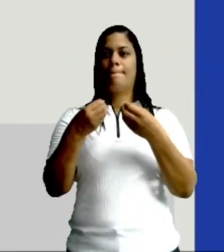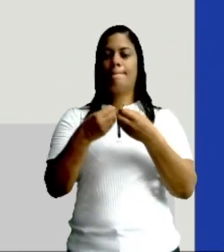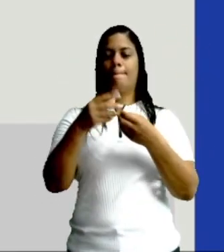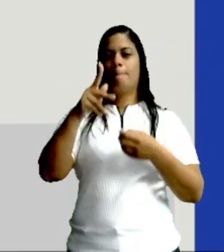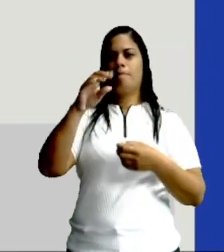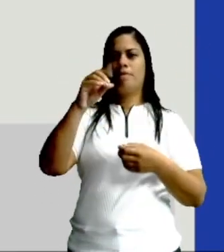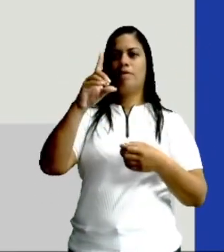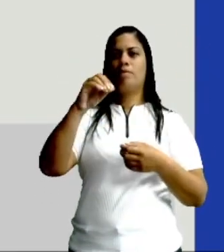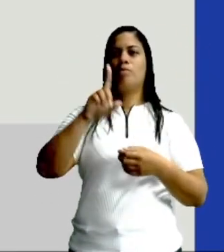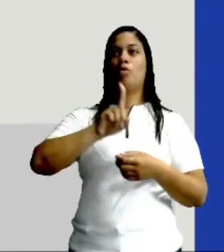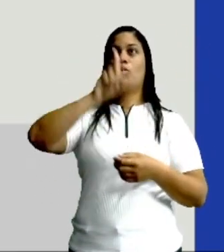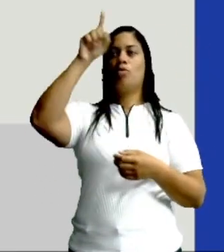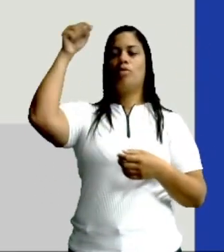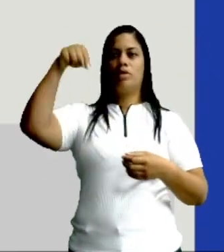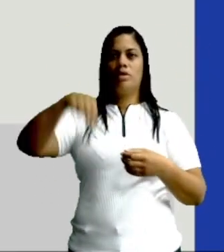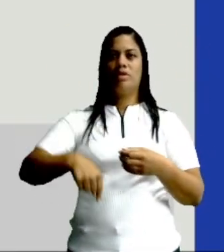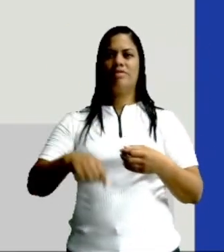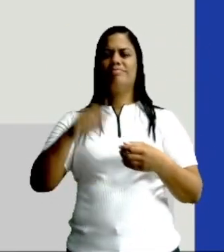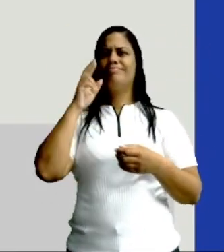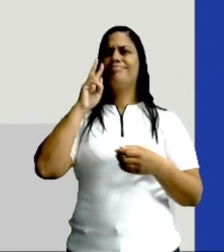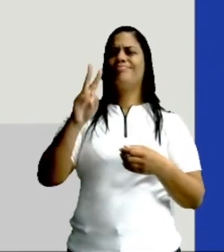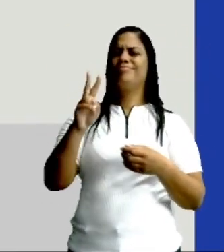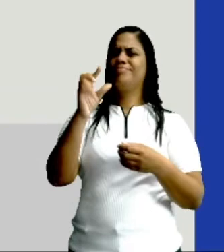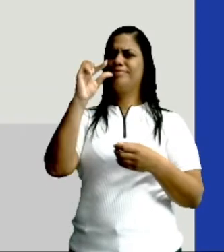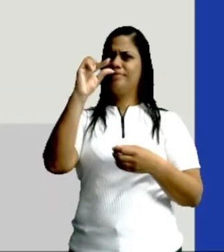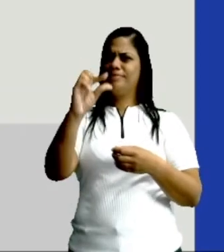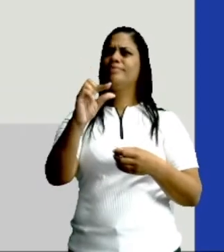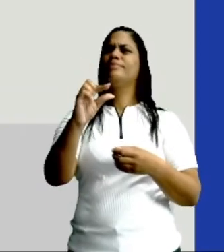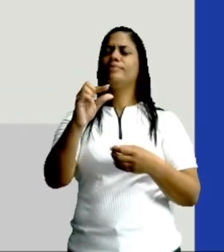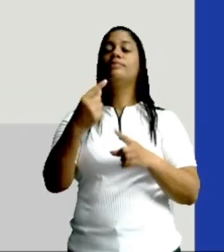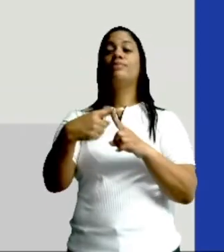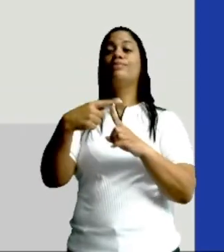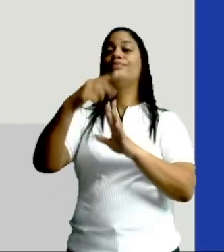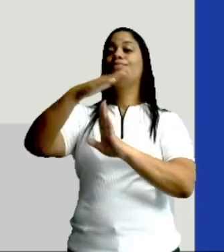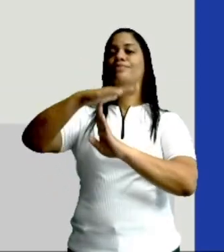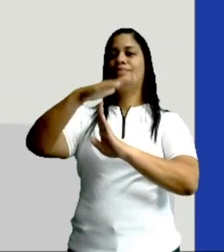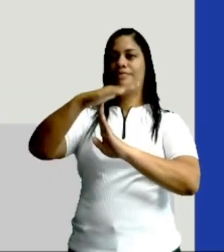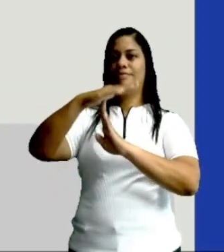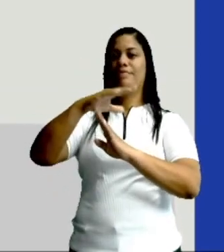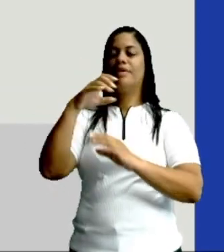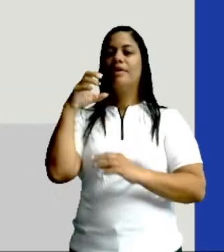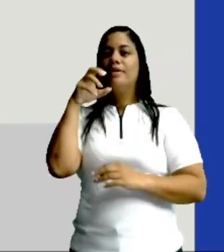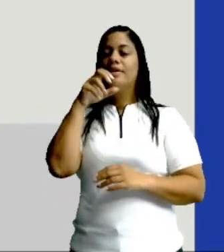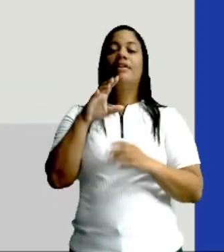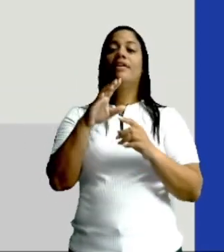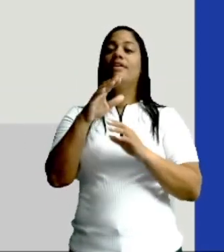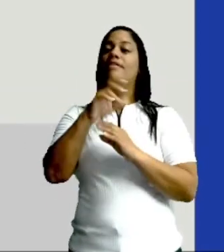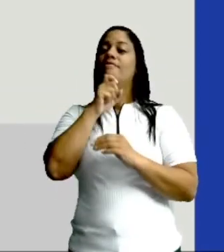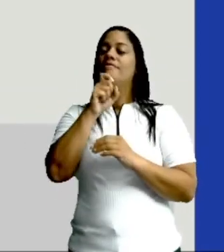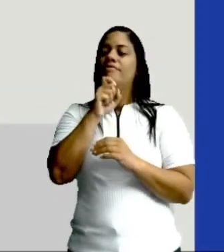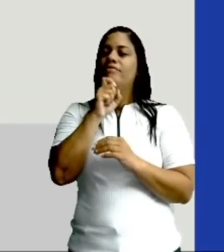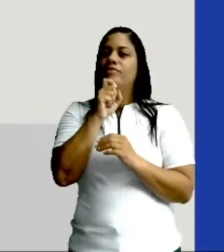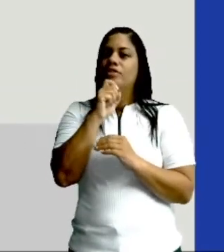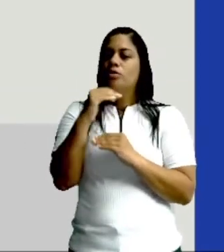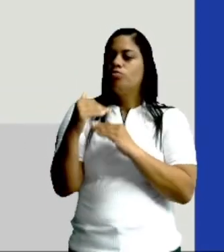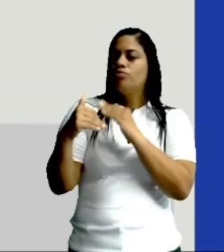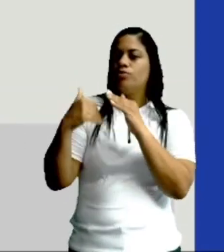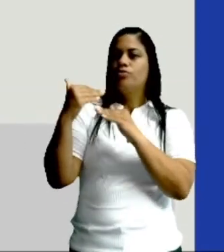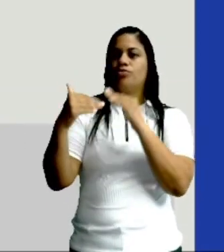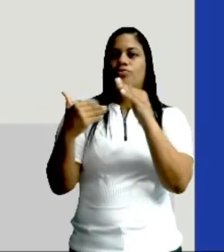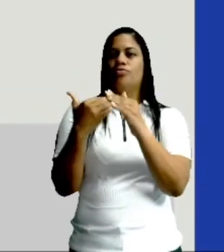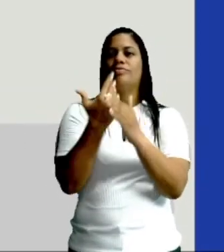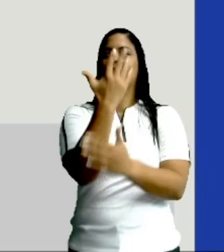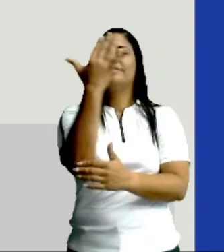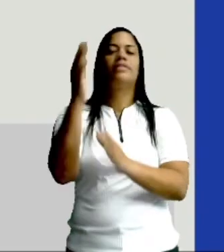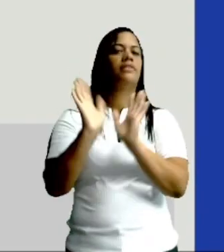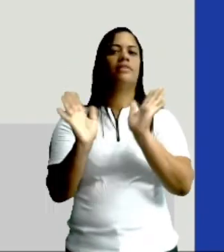essa vegetação não vai ser tão evidente assim devido ao clima, né? Então, o clima frio, ele também não vai desenvolver uma vegetação muito